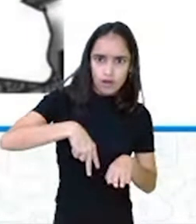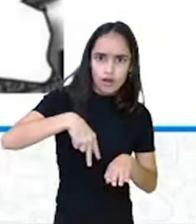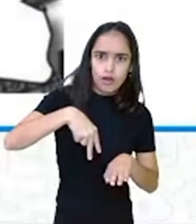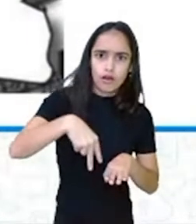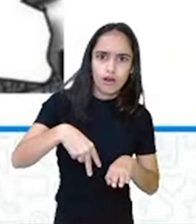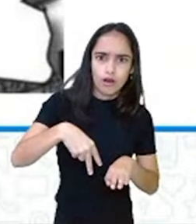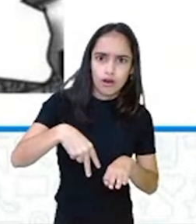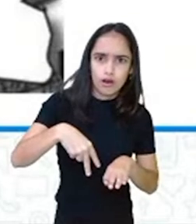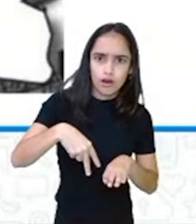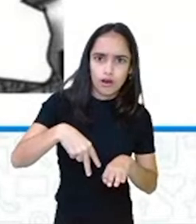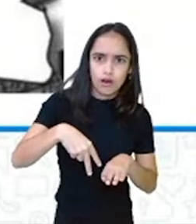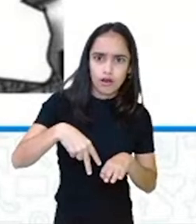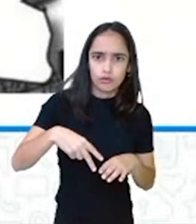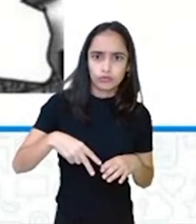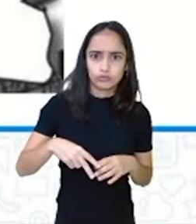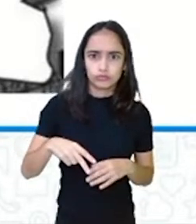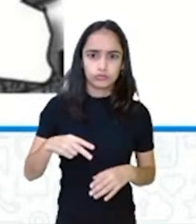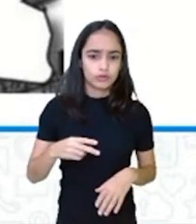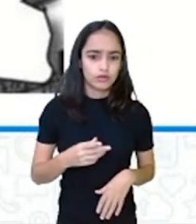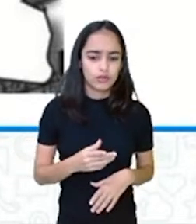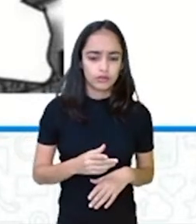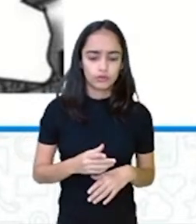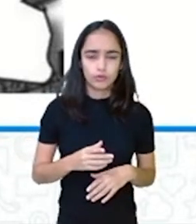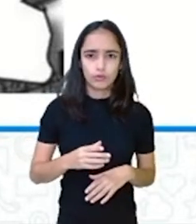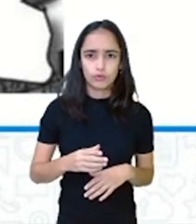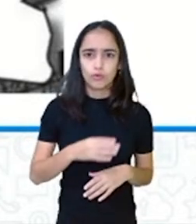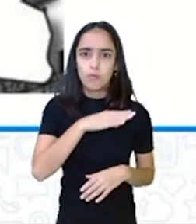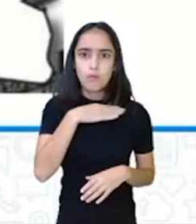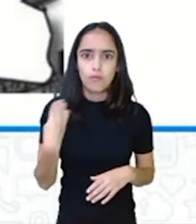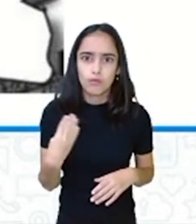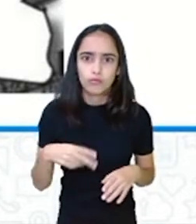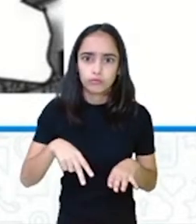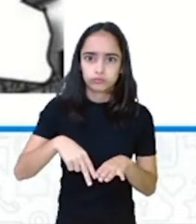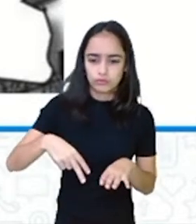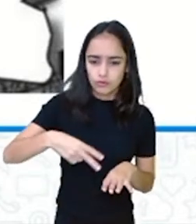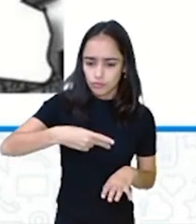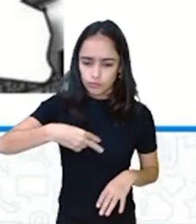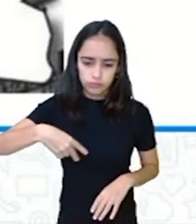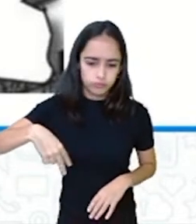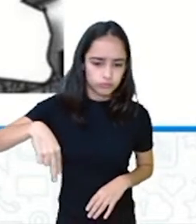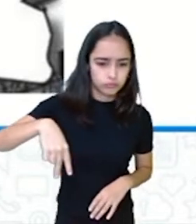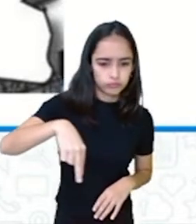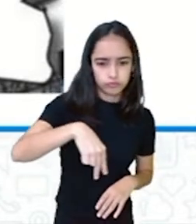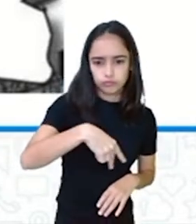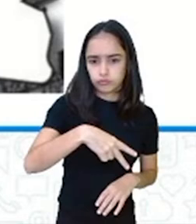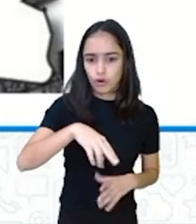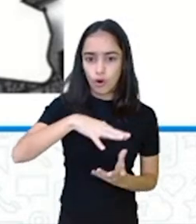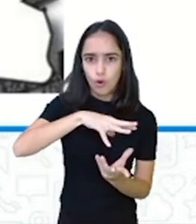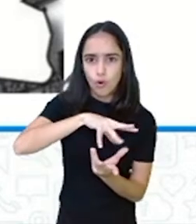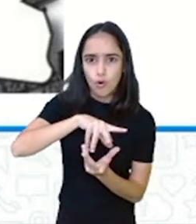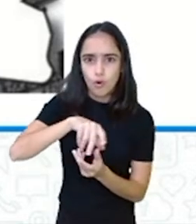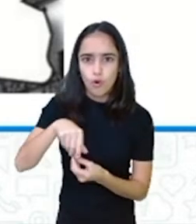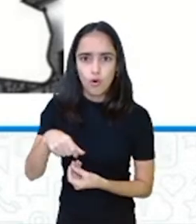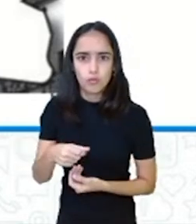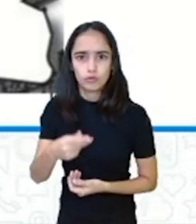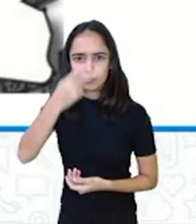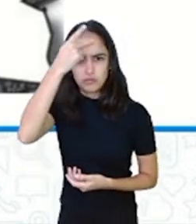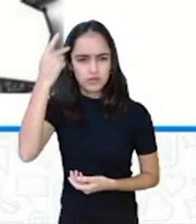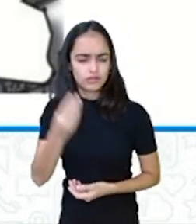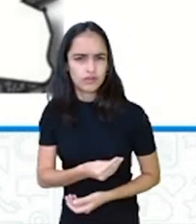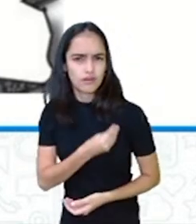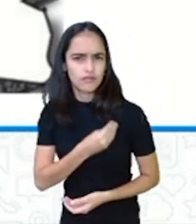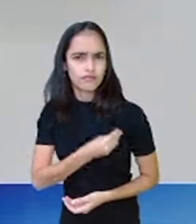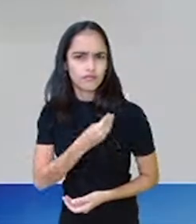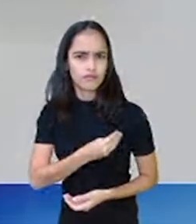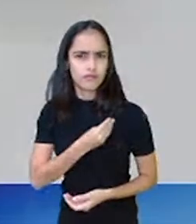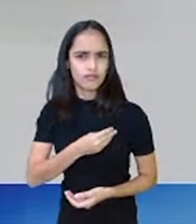lá da região, rondando o mundo dos vivos naquele dia de ventania. Um ser